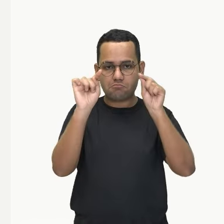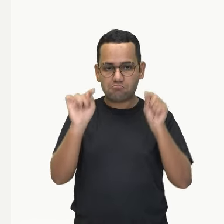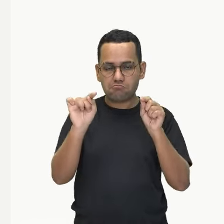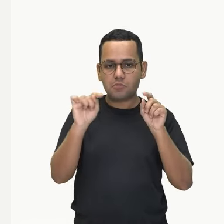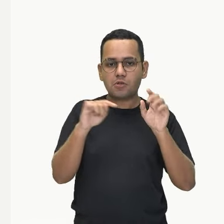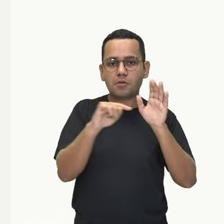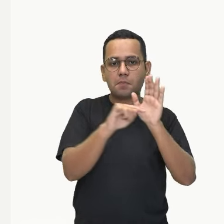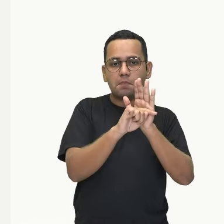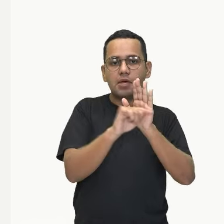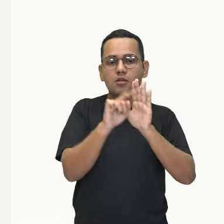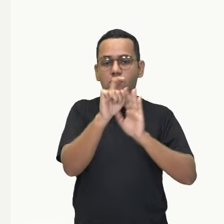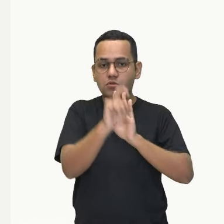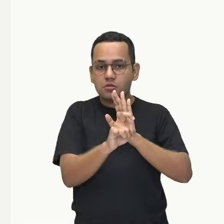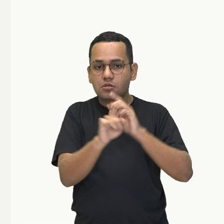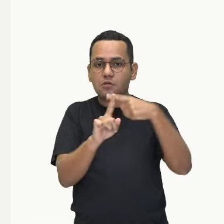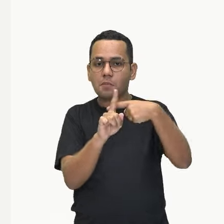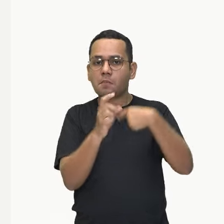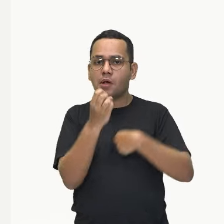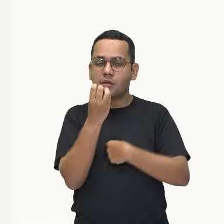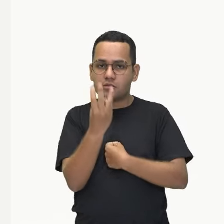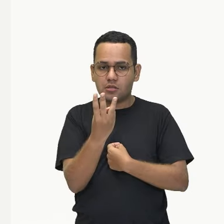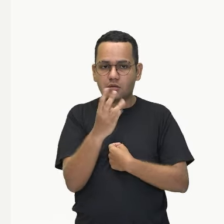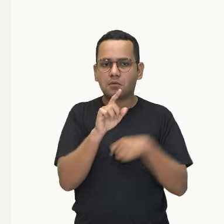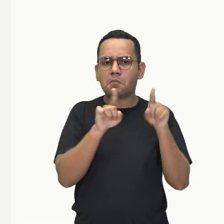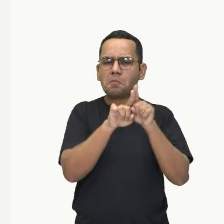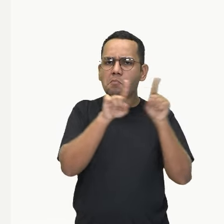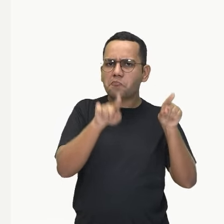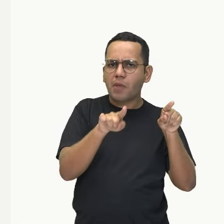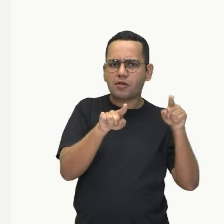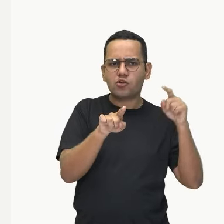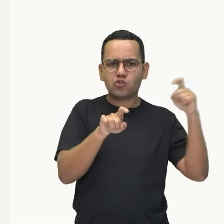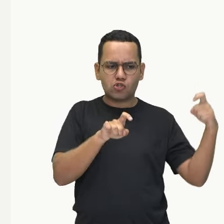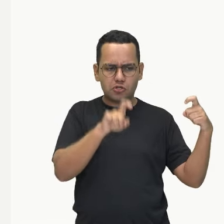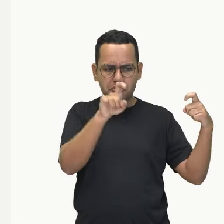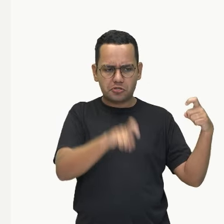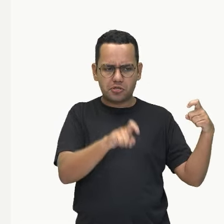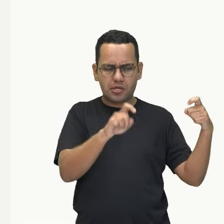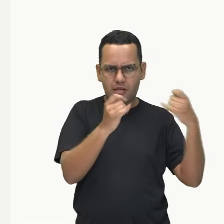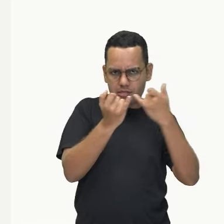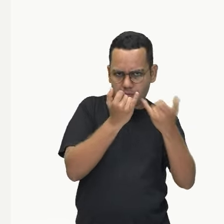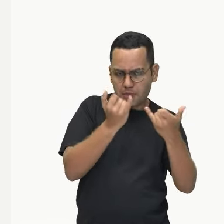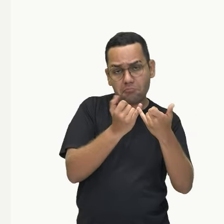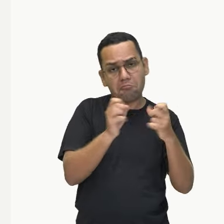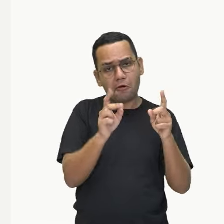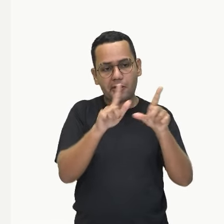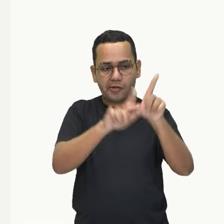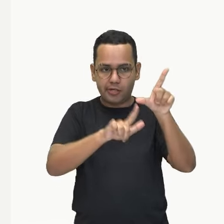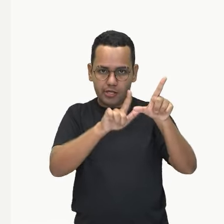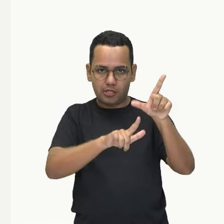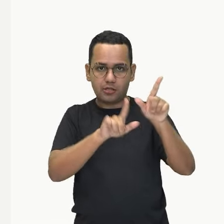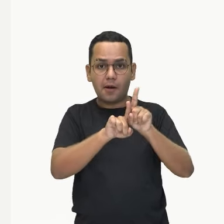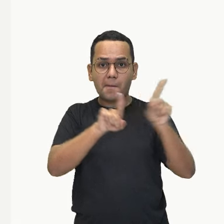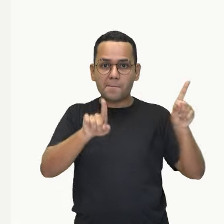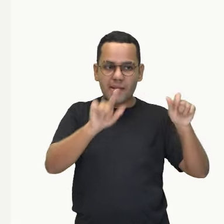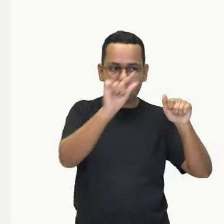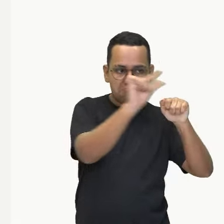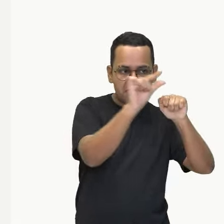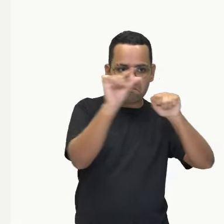Não, tá? Possuem a mesma variável, mas não possuem o mesmo expoente.